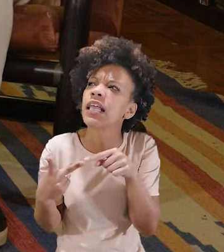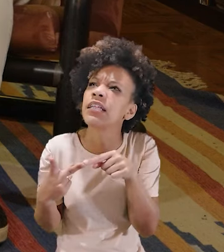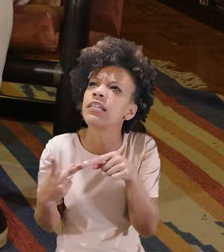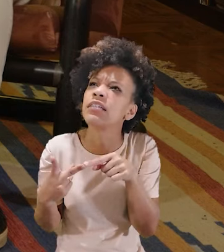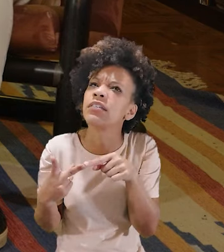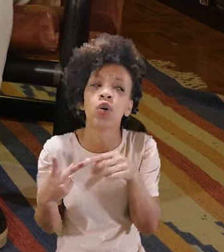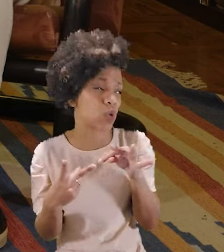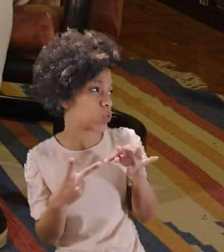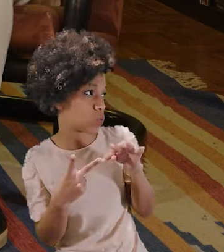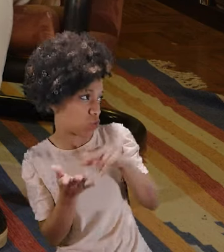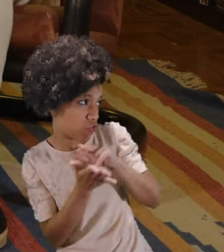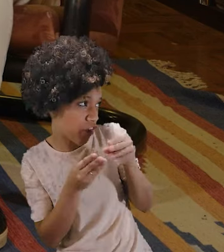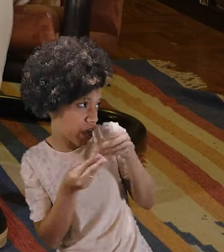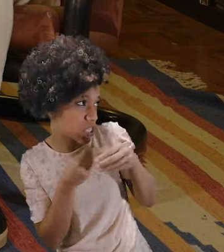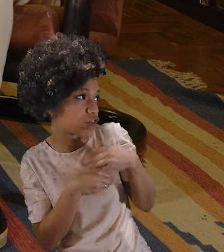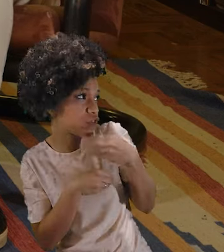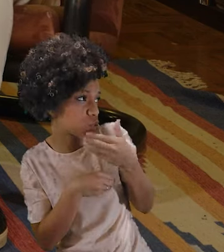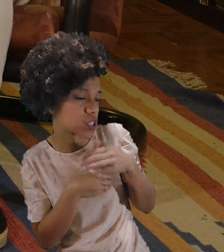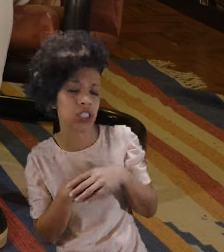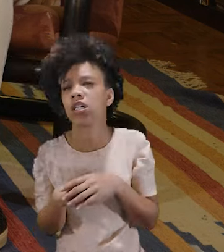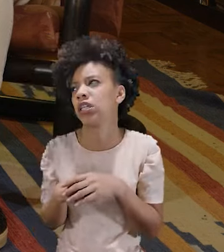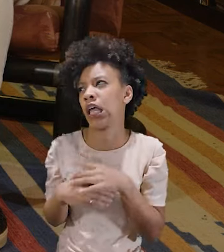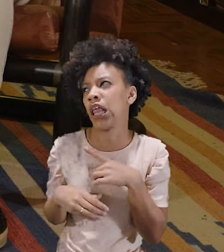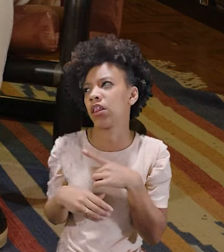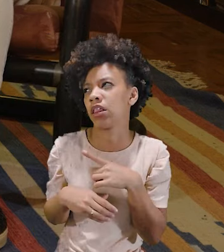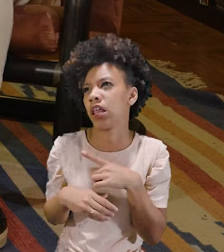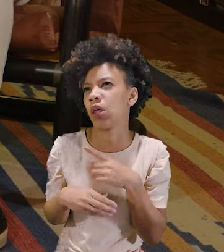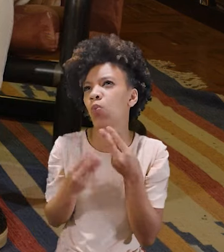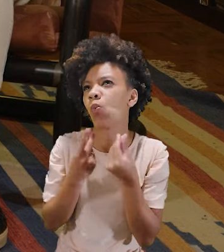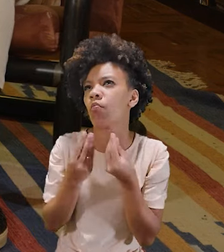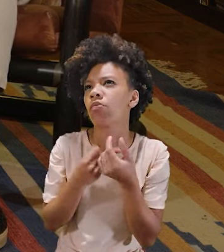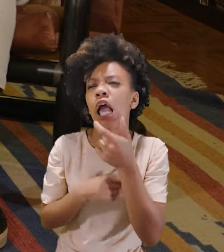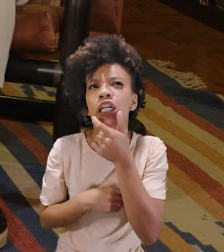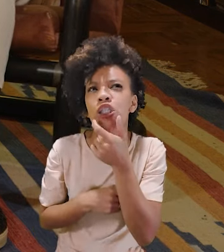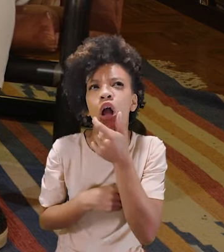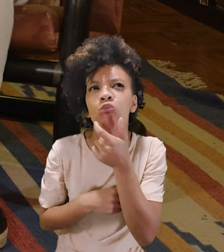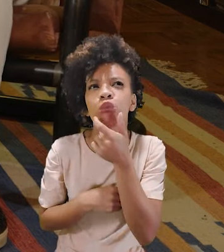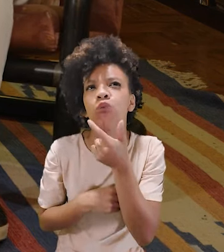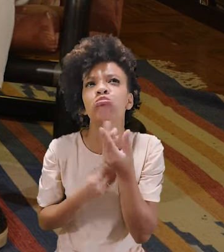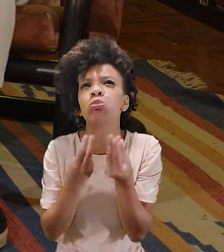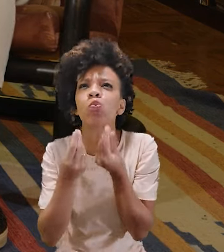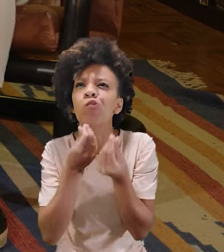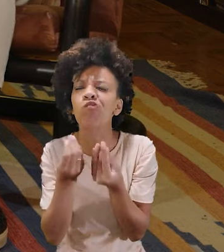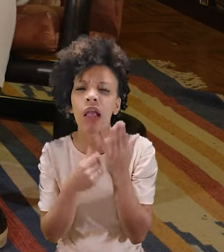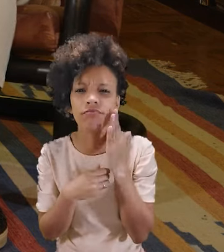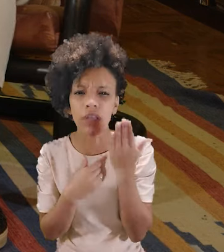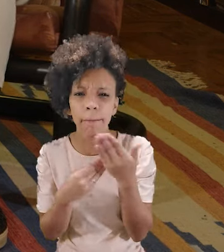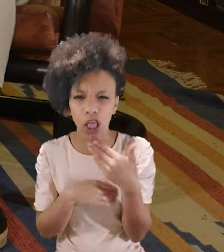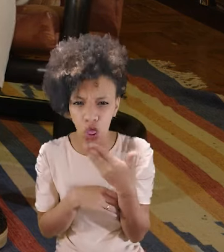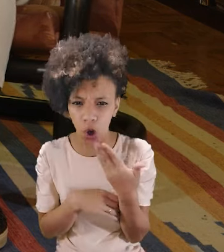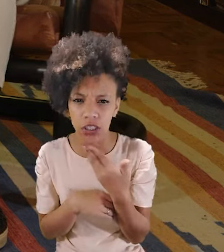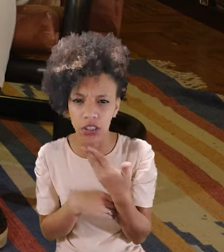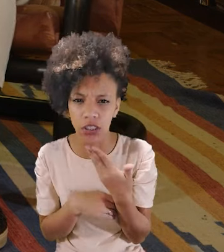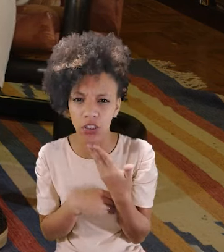Talvez o e tem notas de Carvalho não era um biscoito biscoito ou menos sabe que a